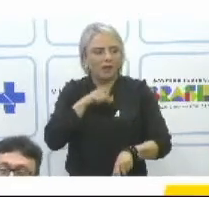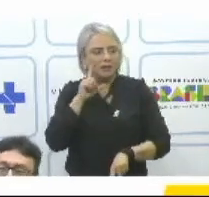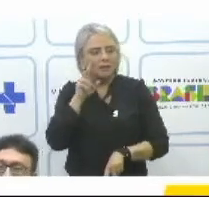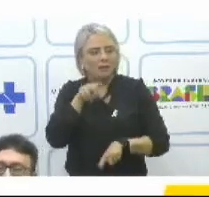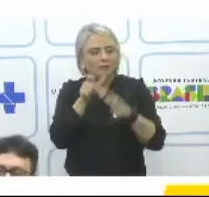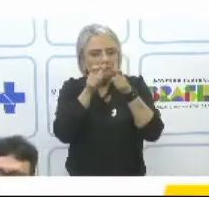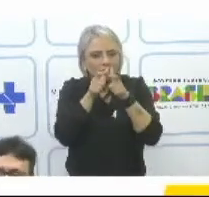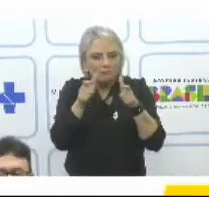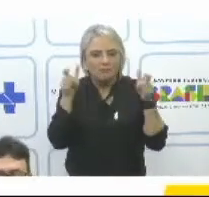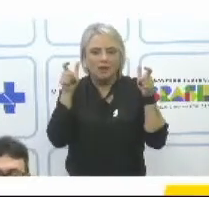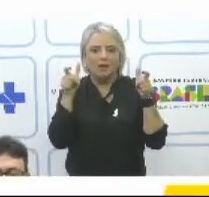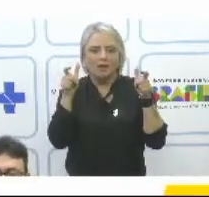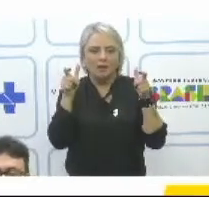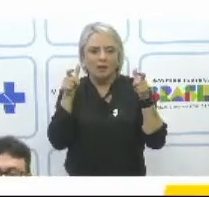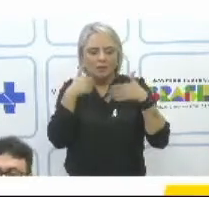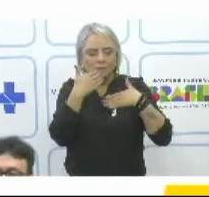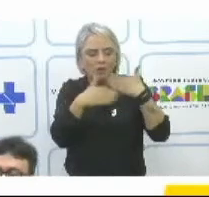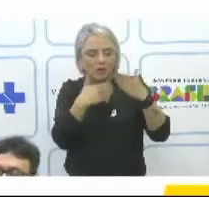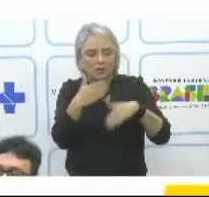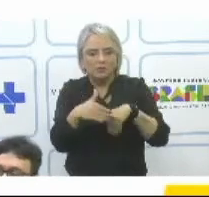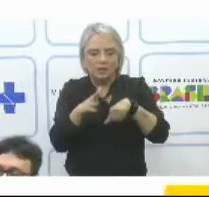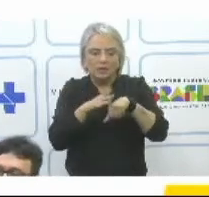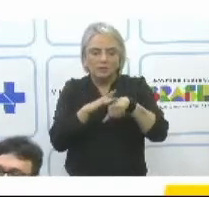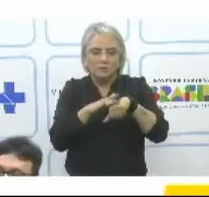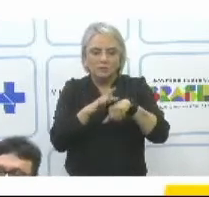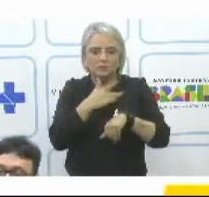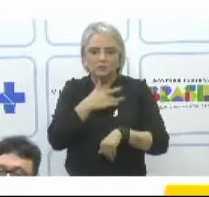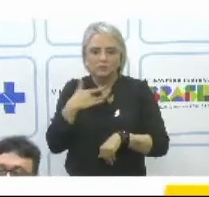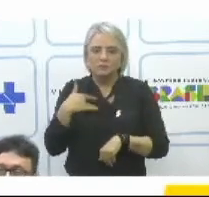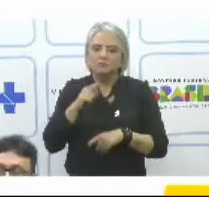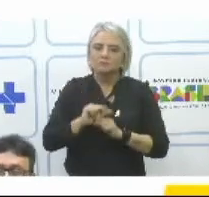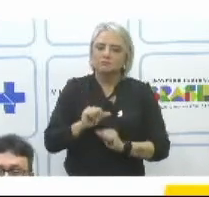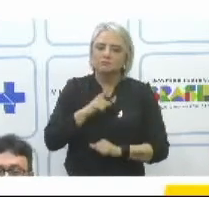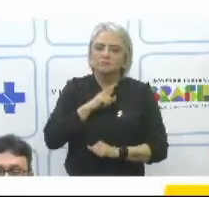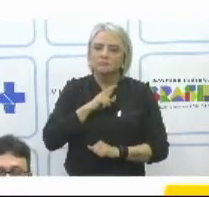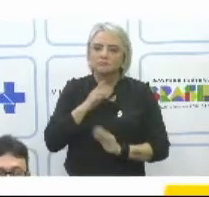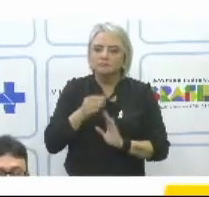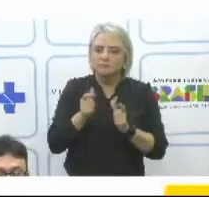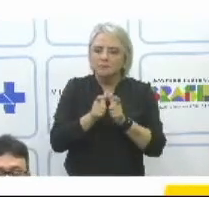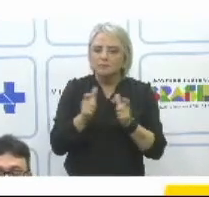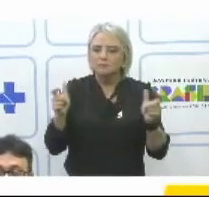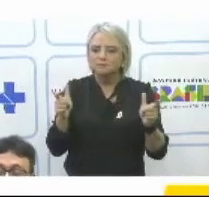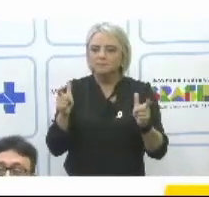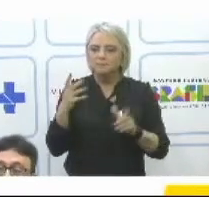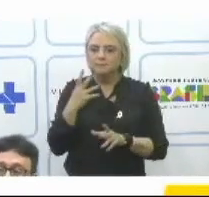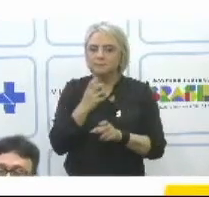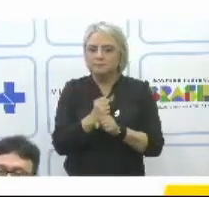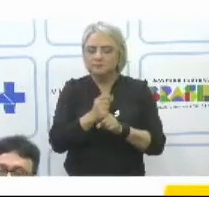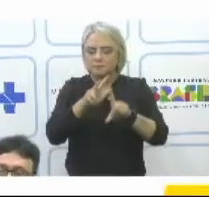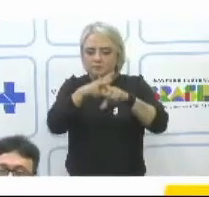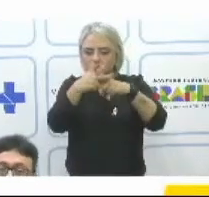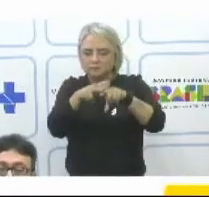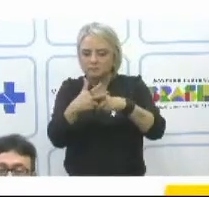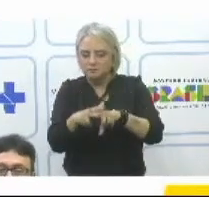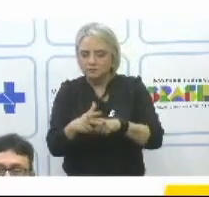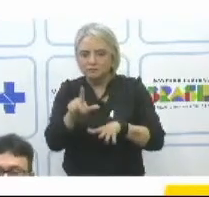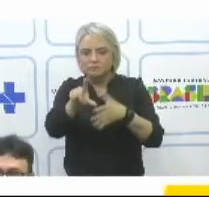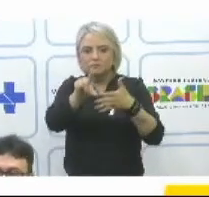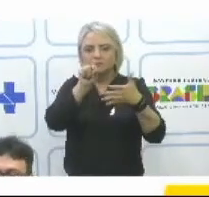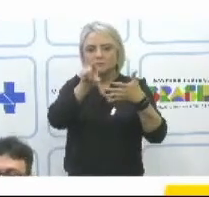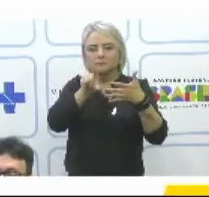olhar ampliado sobre o processo de saúde-doença e, a partir daí, ele também tem uma maior quantidade de ferramentas e